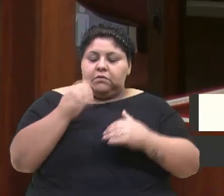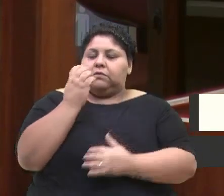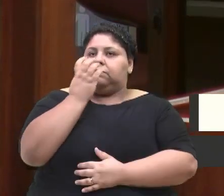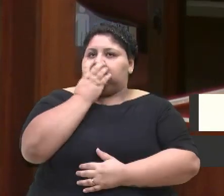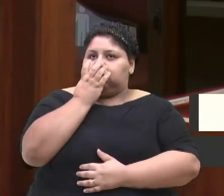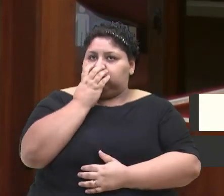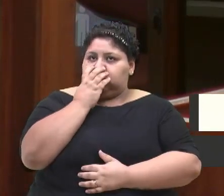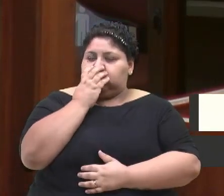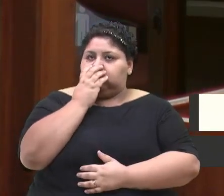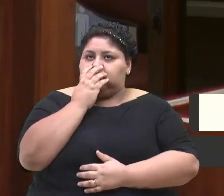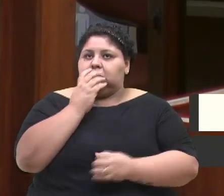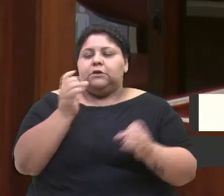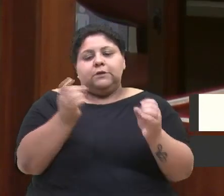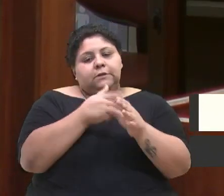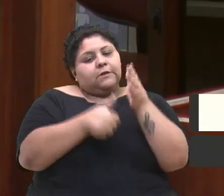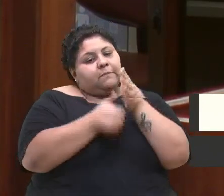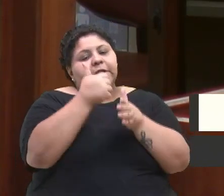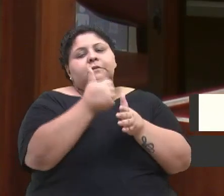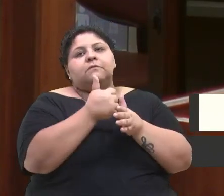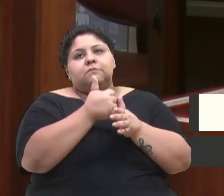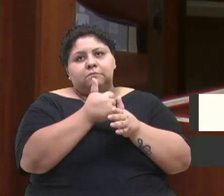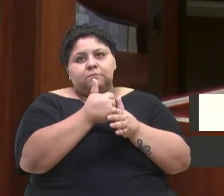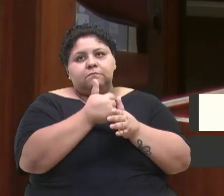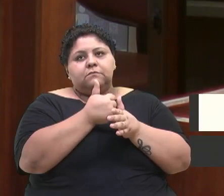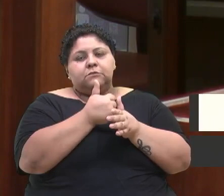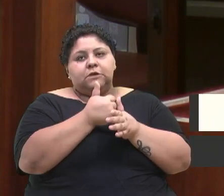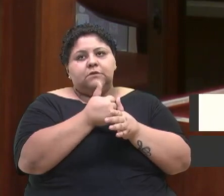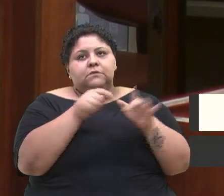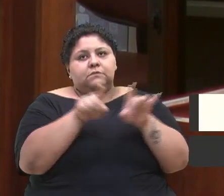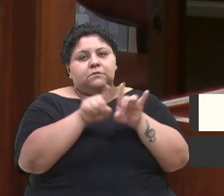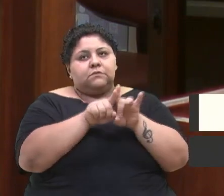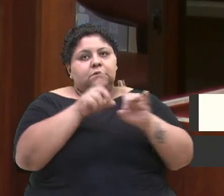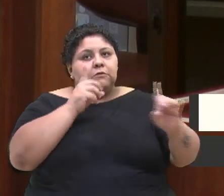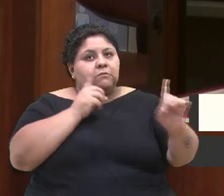se recuperando e, com certeza, vamos achar um